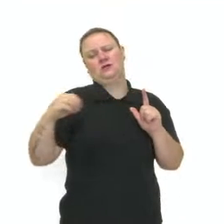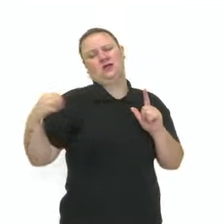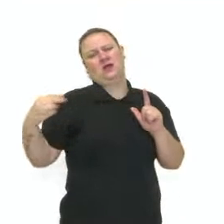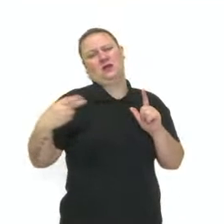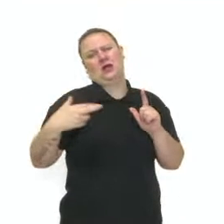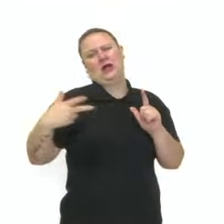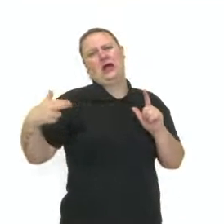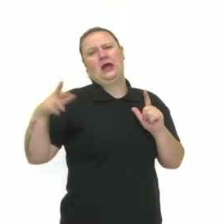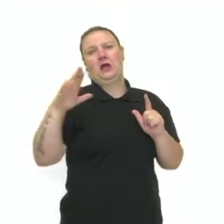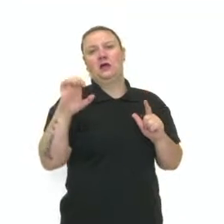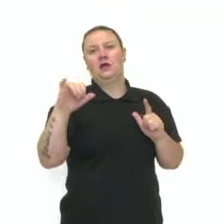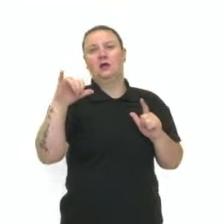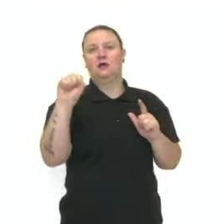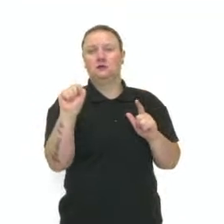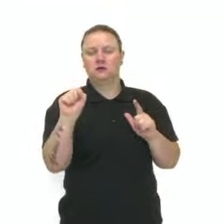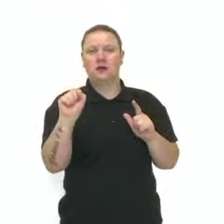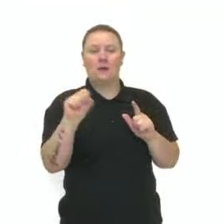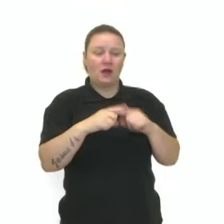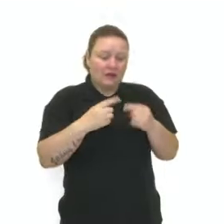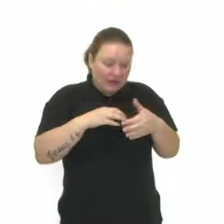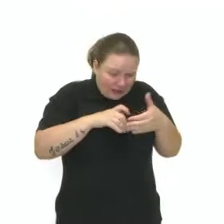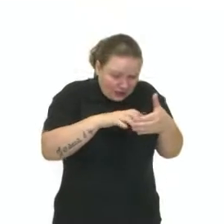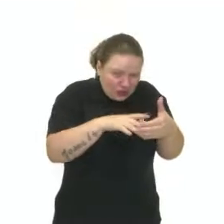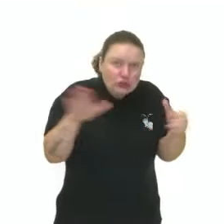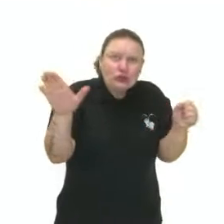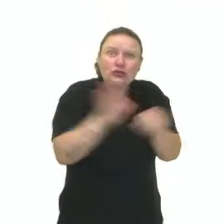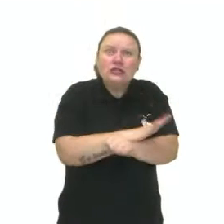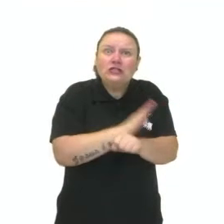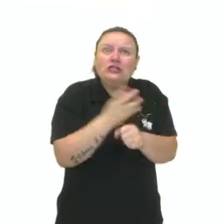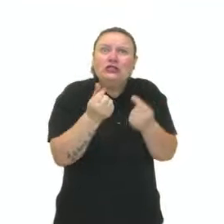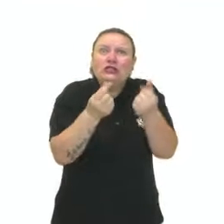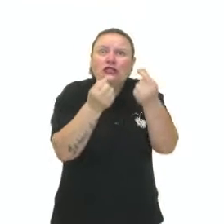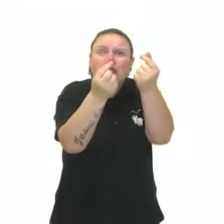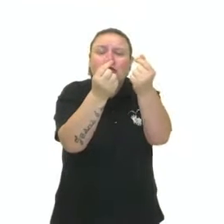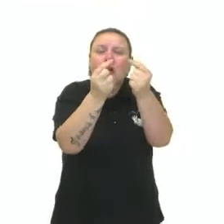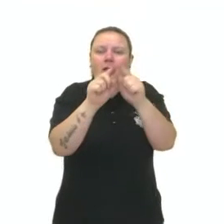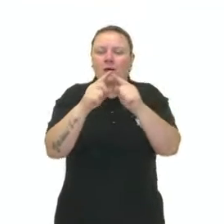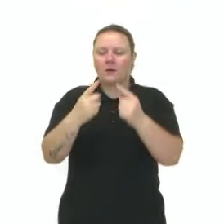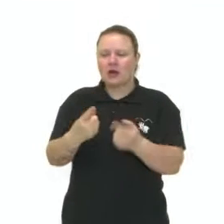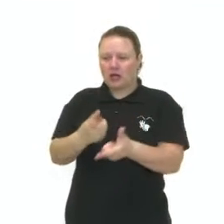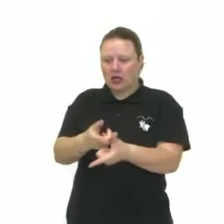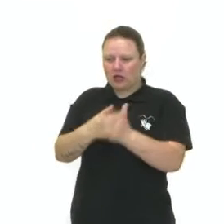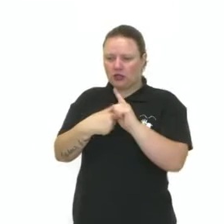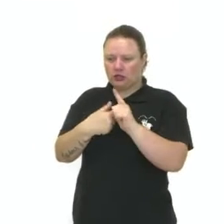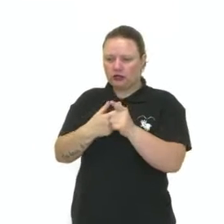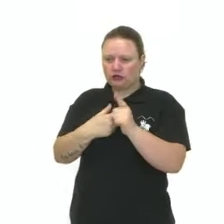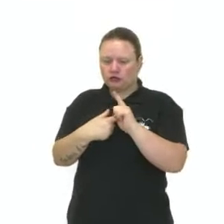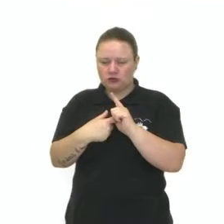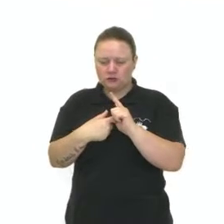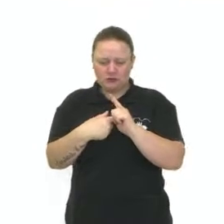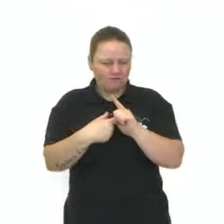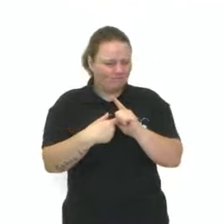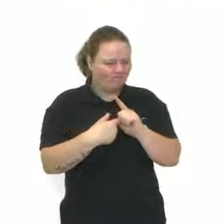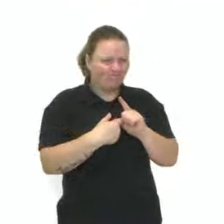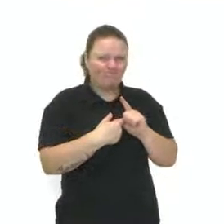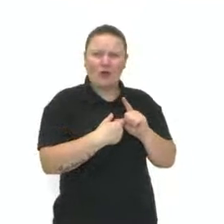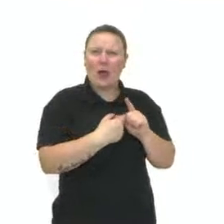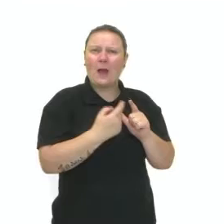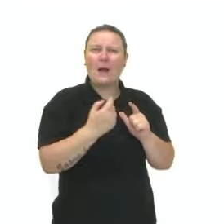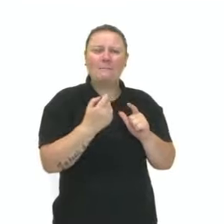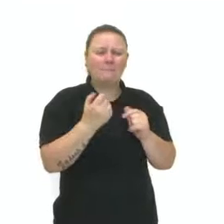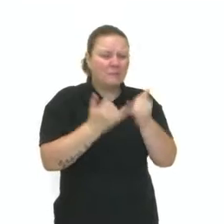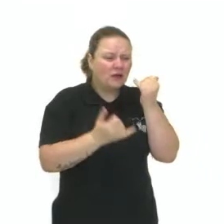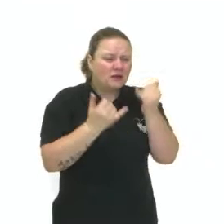trazia o bojo recheado. A dívida não parece grande para um homem da posição de Honório, que advoga,